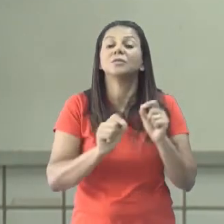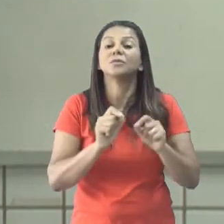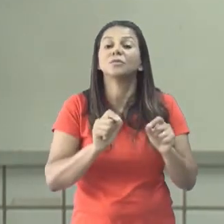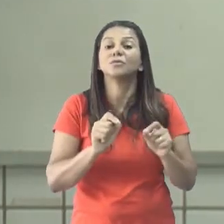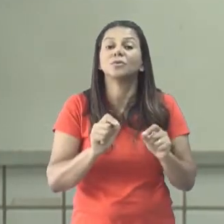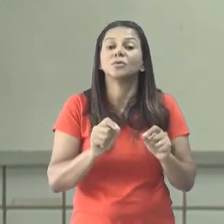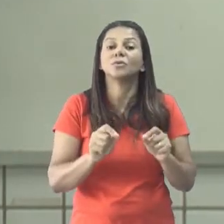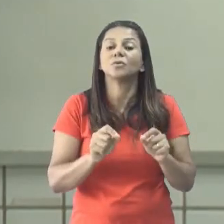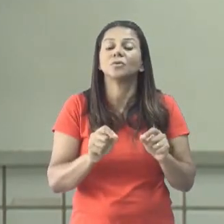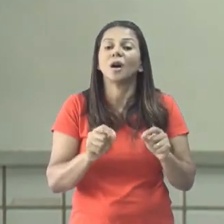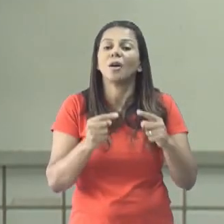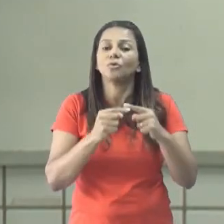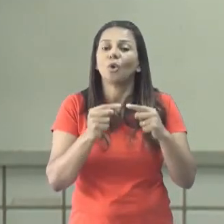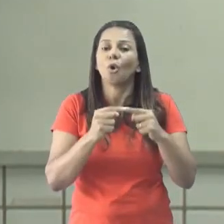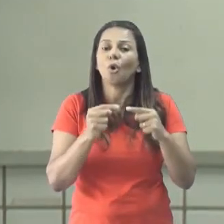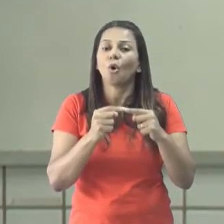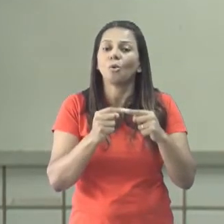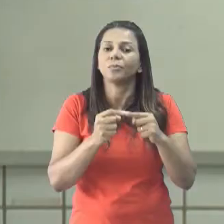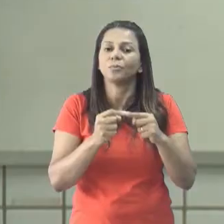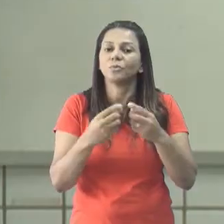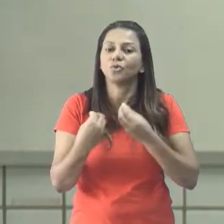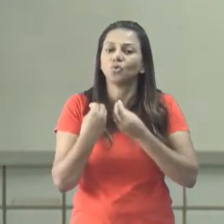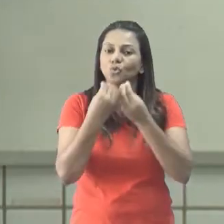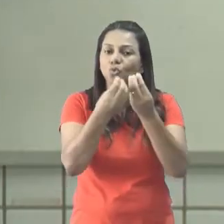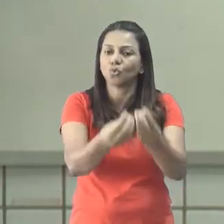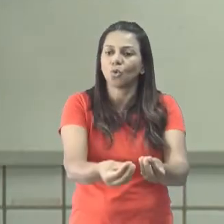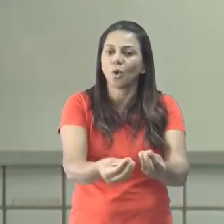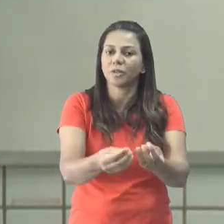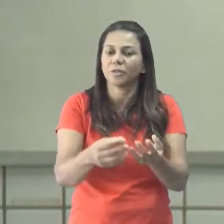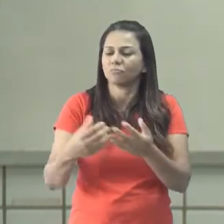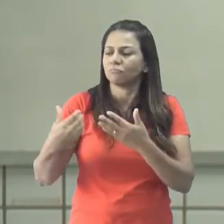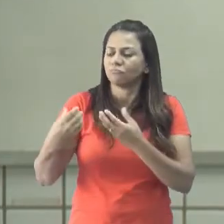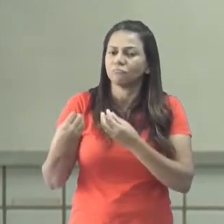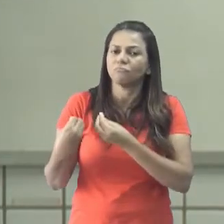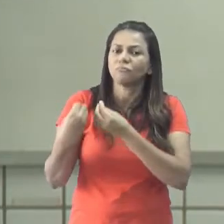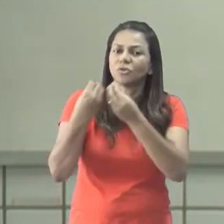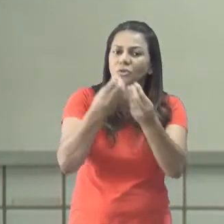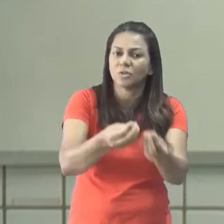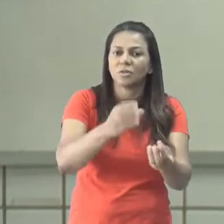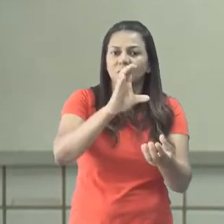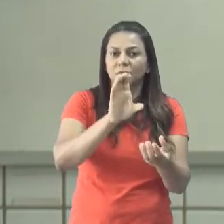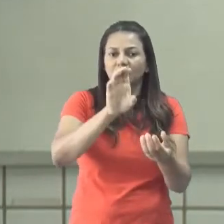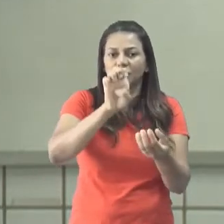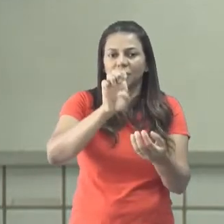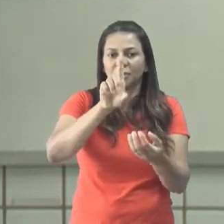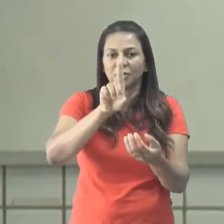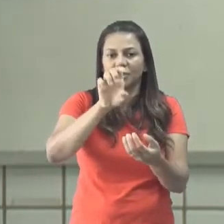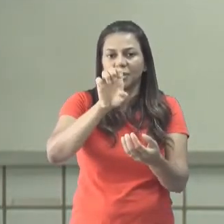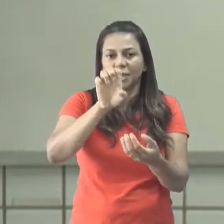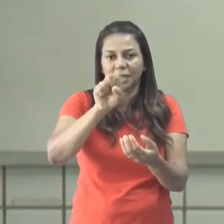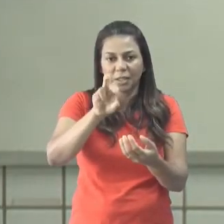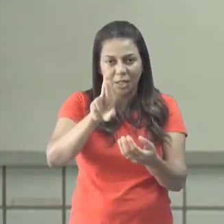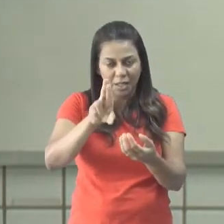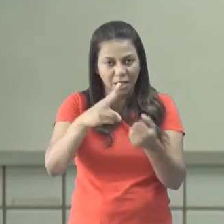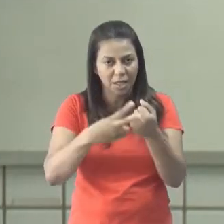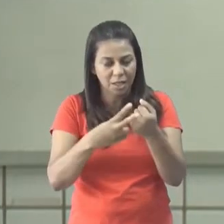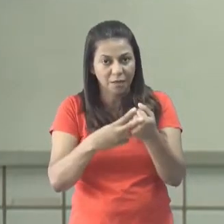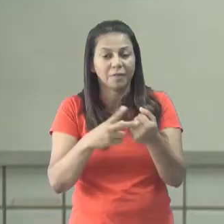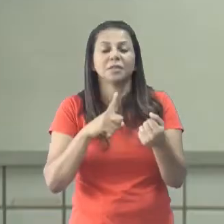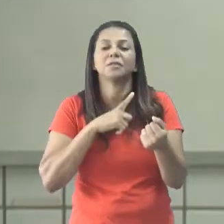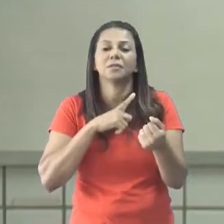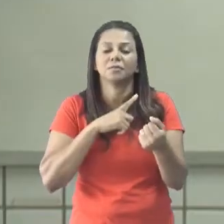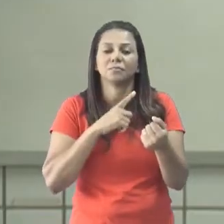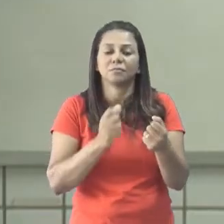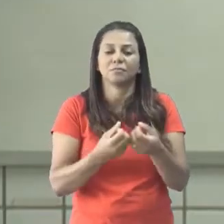a doação? Sempre que você for falar seção no sentido de ceder, você utiliza com C e dois